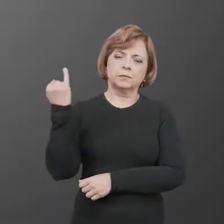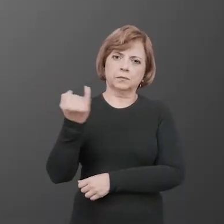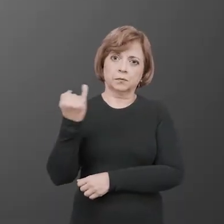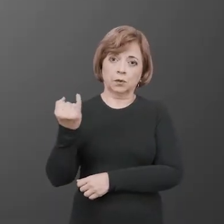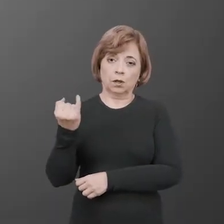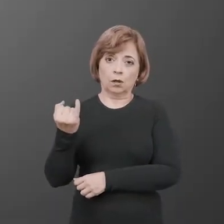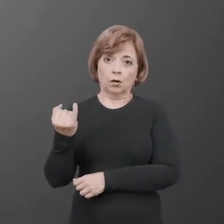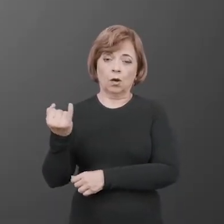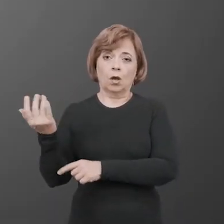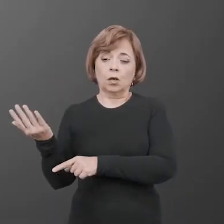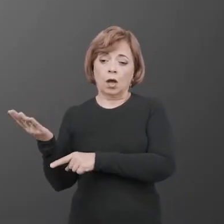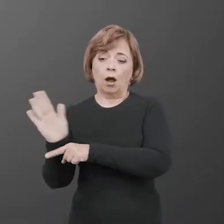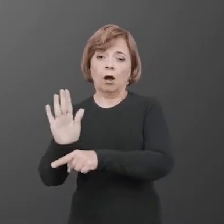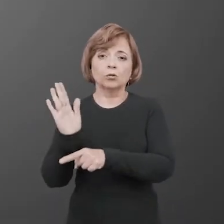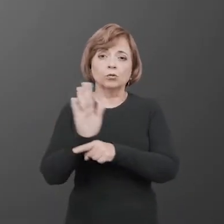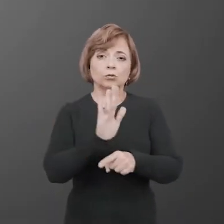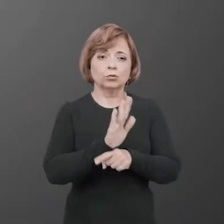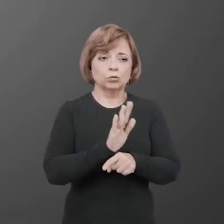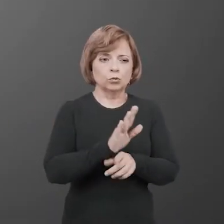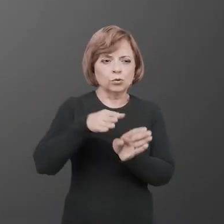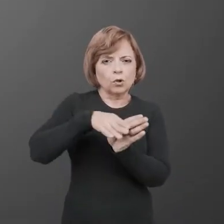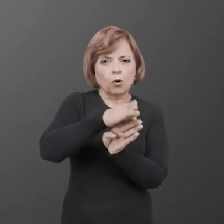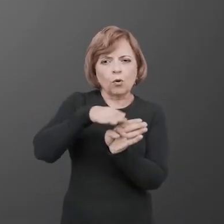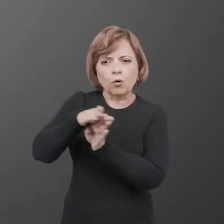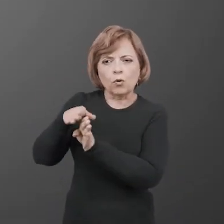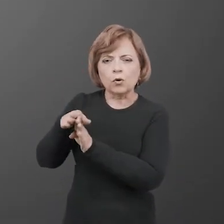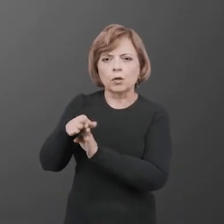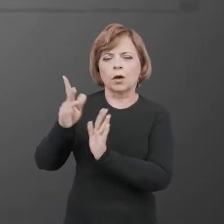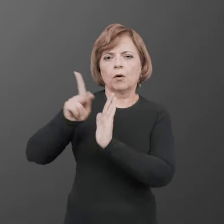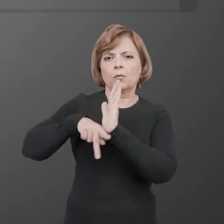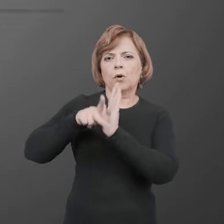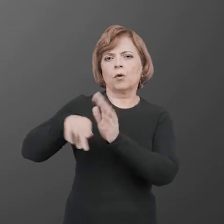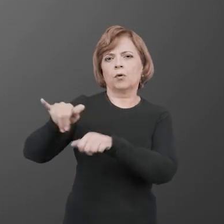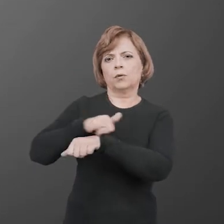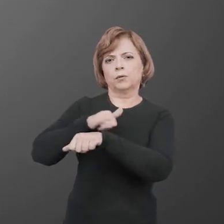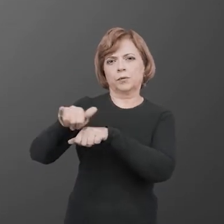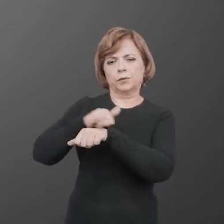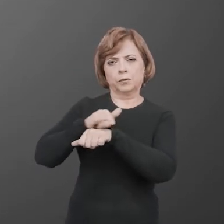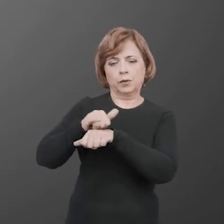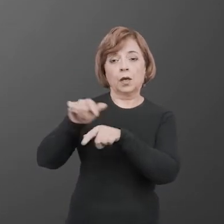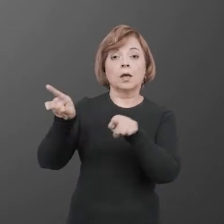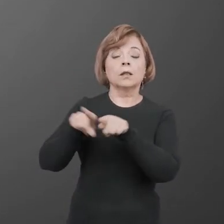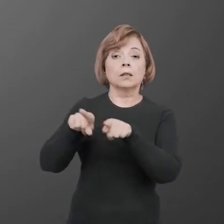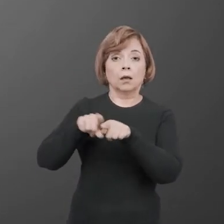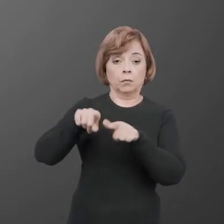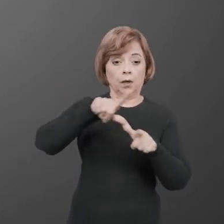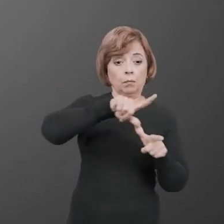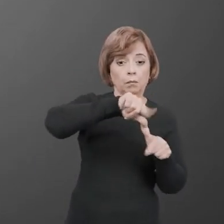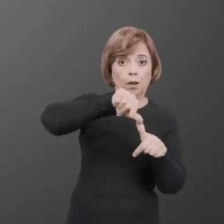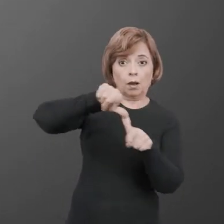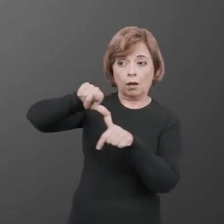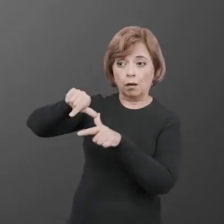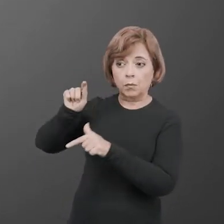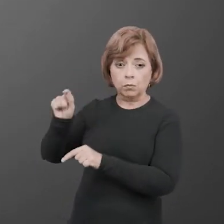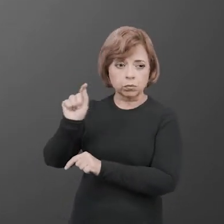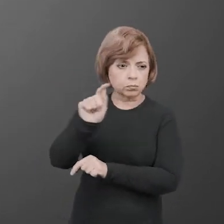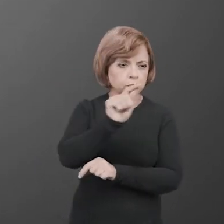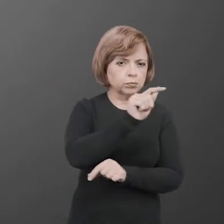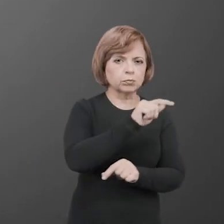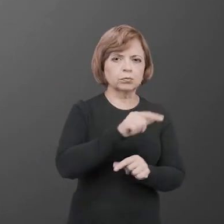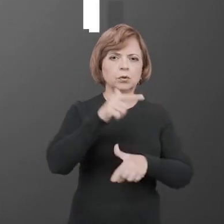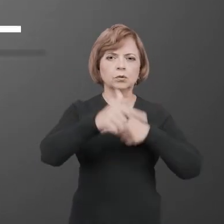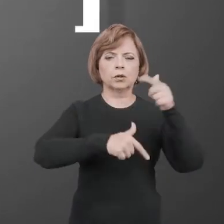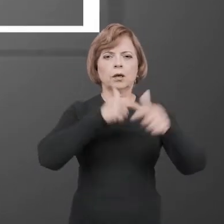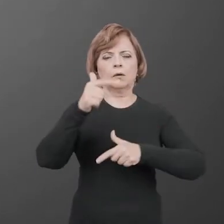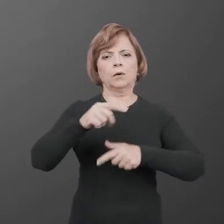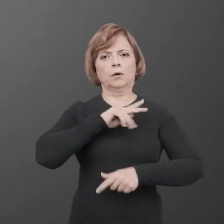importantes, patrocinando e orientando projetos estratégicos e mapeamentos desses processos de